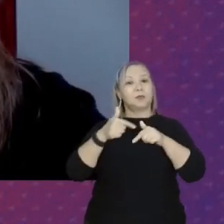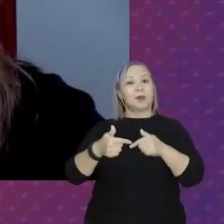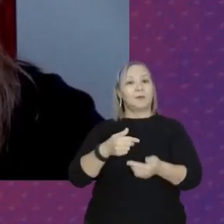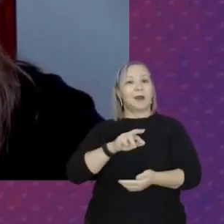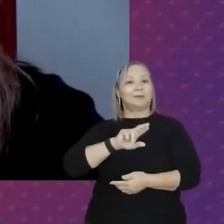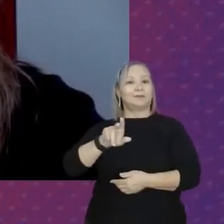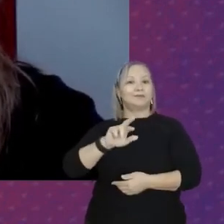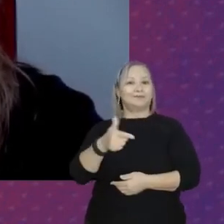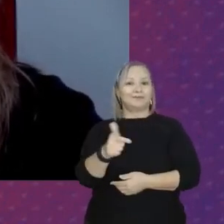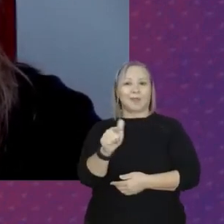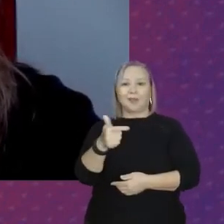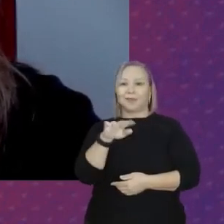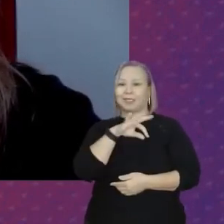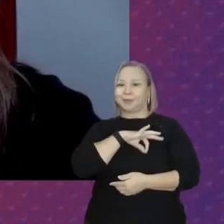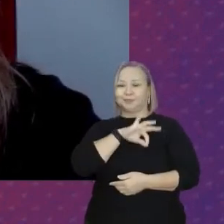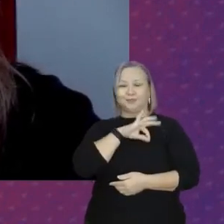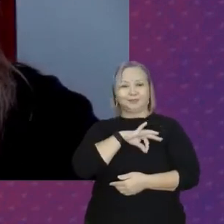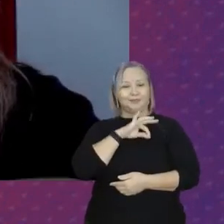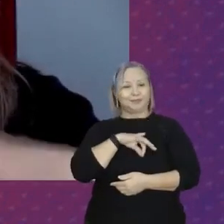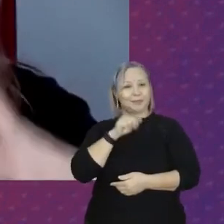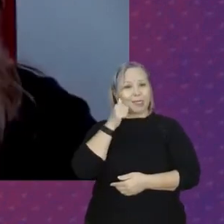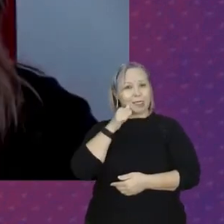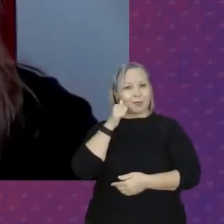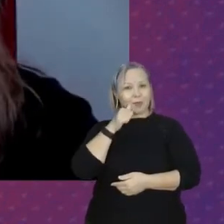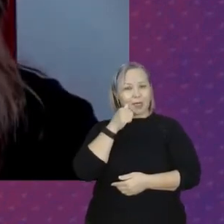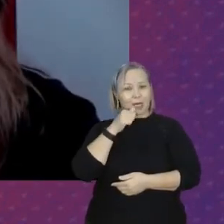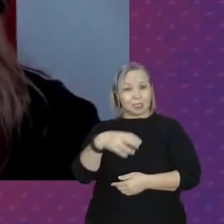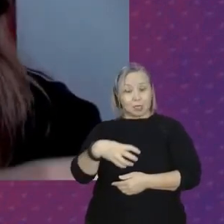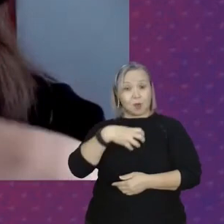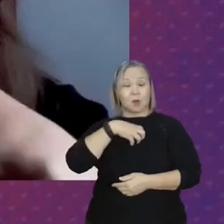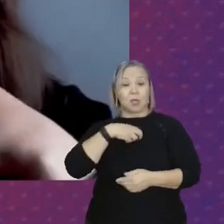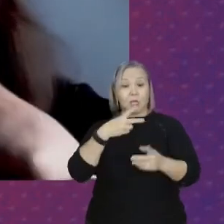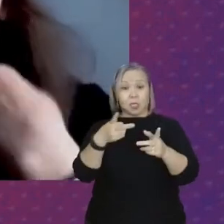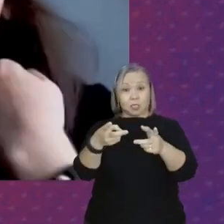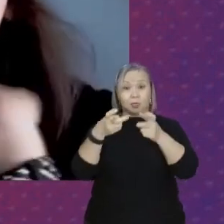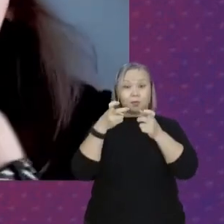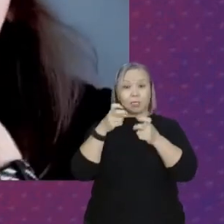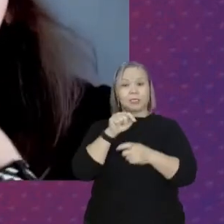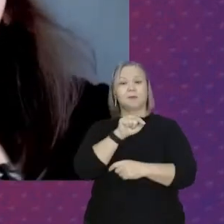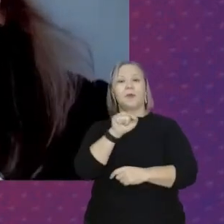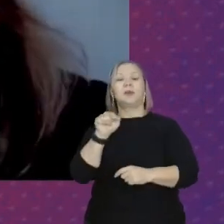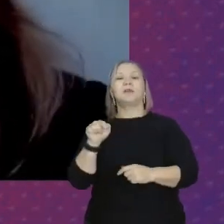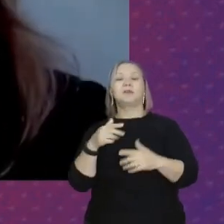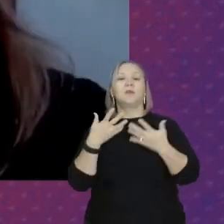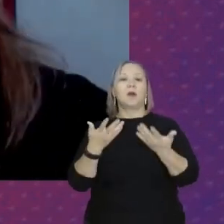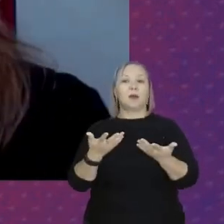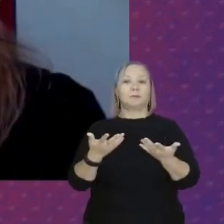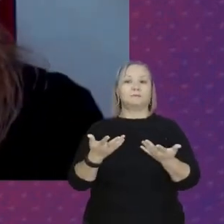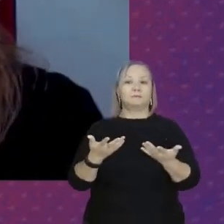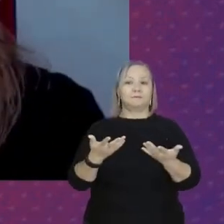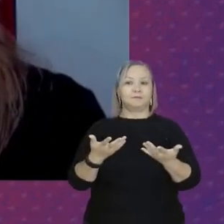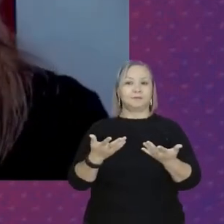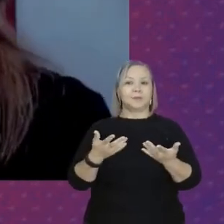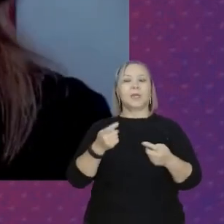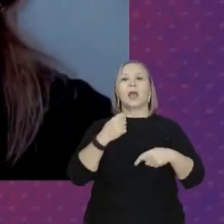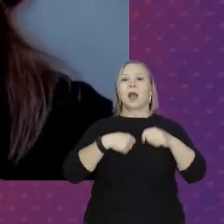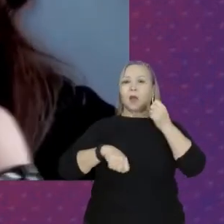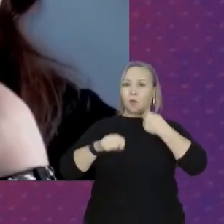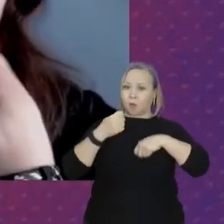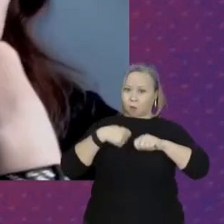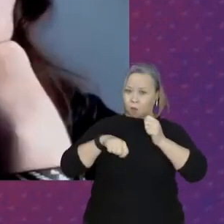mulheres, e uma forma de verificar isso na